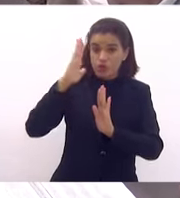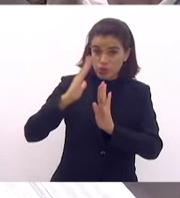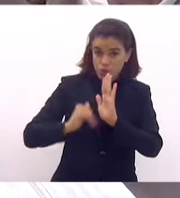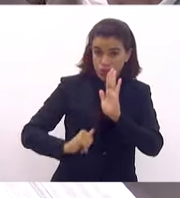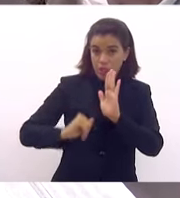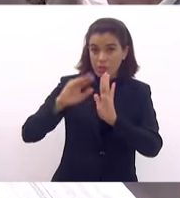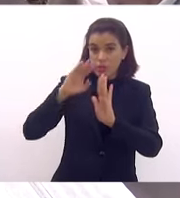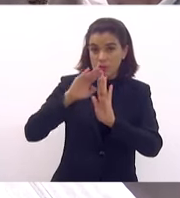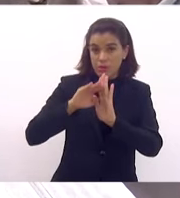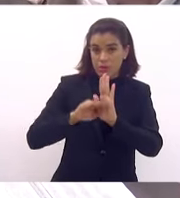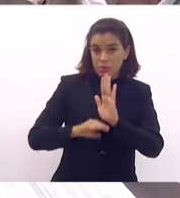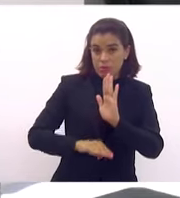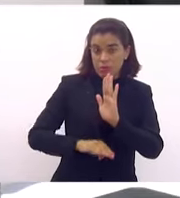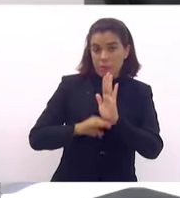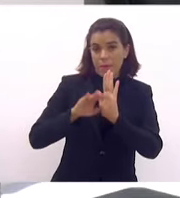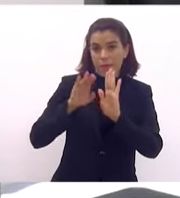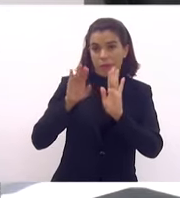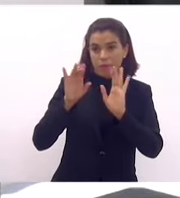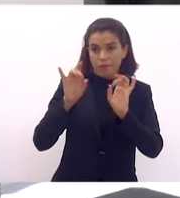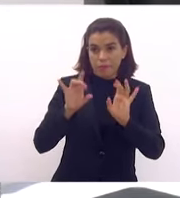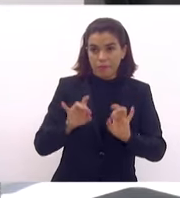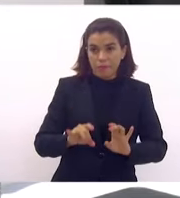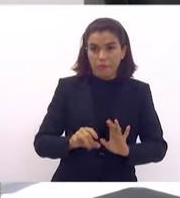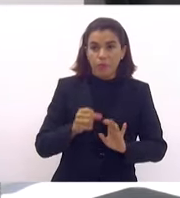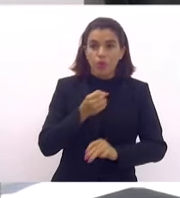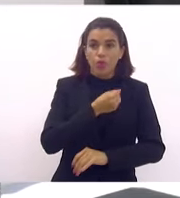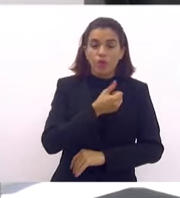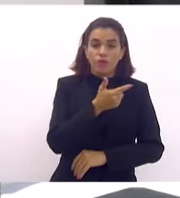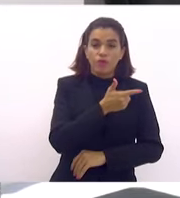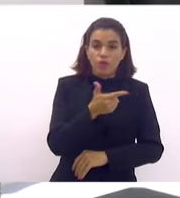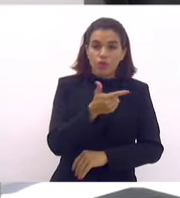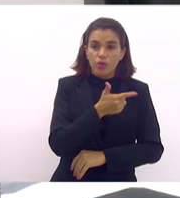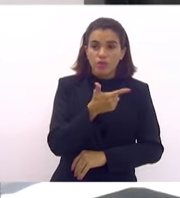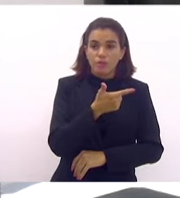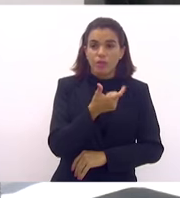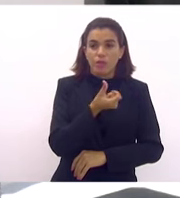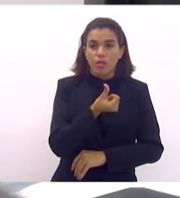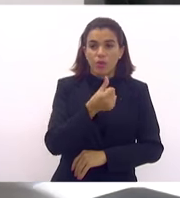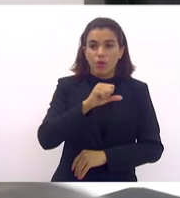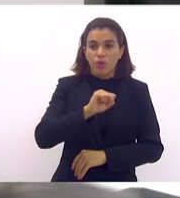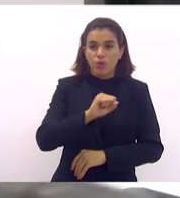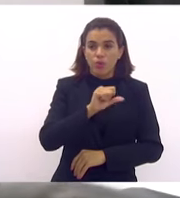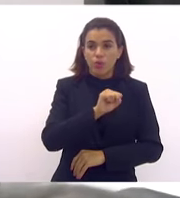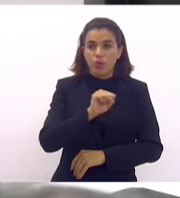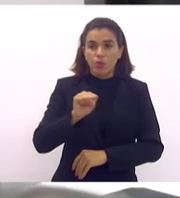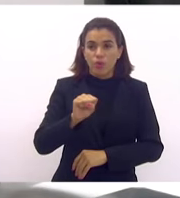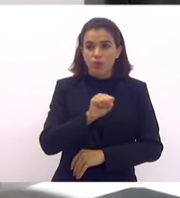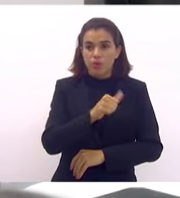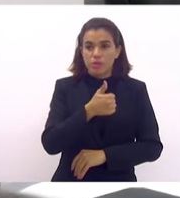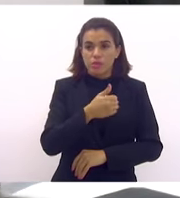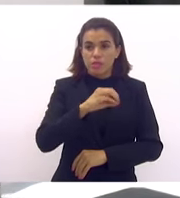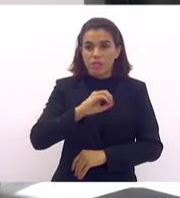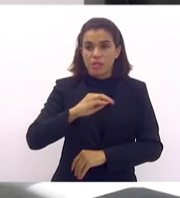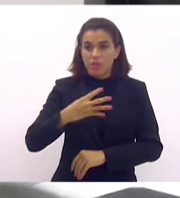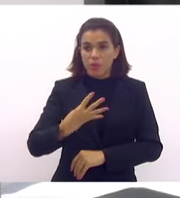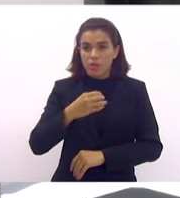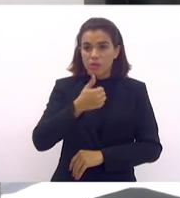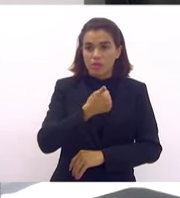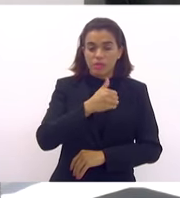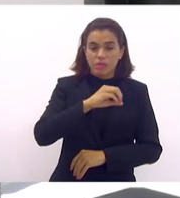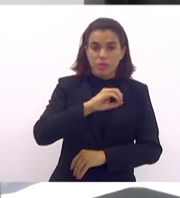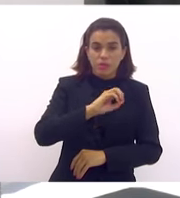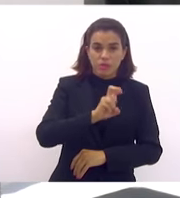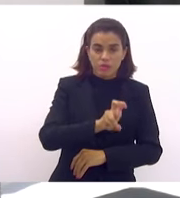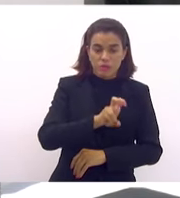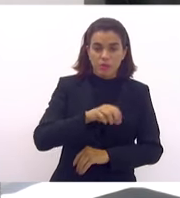da pauta extraordinária. O 22, 32, 68, 76, 88, 104, 105,